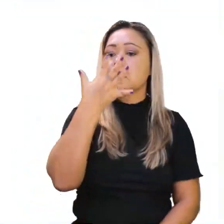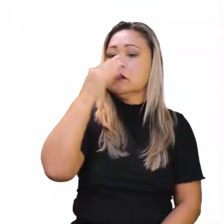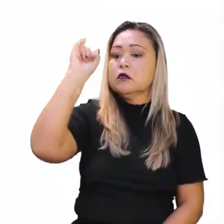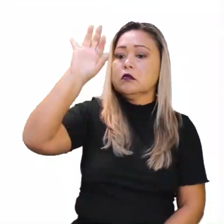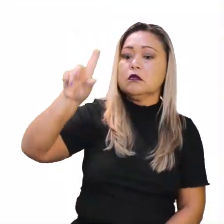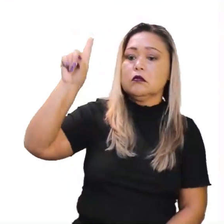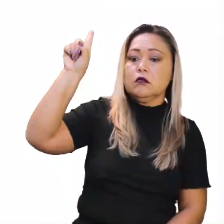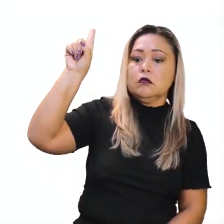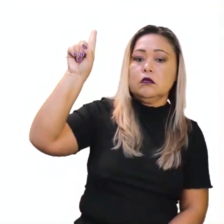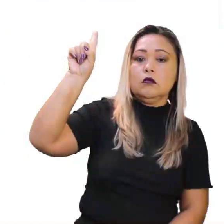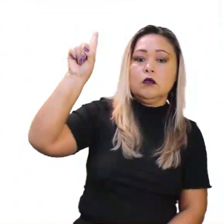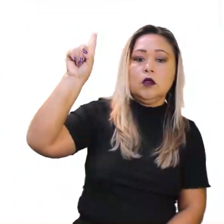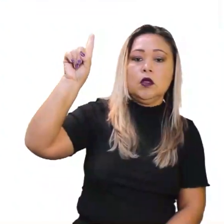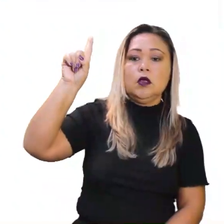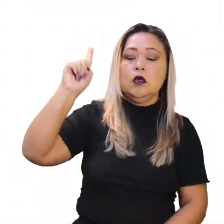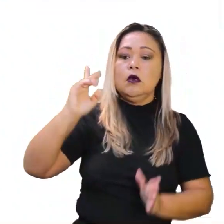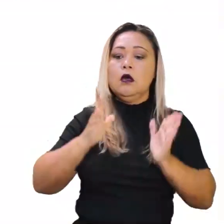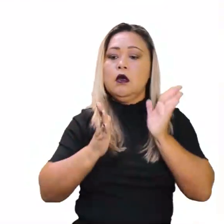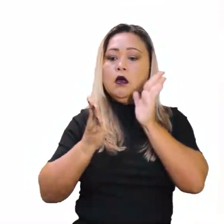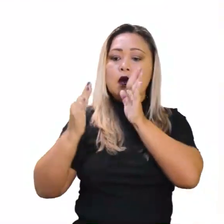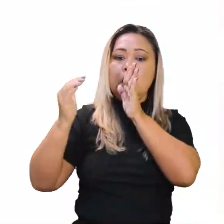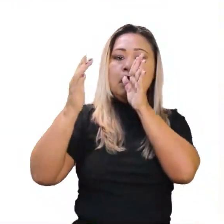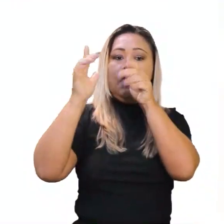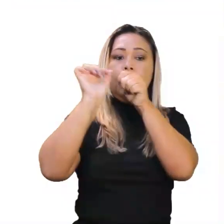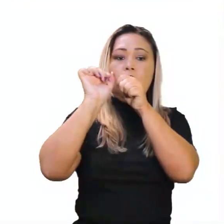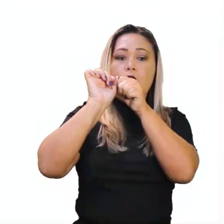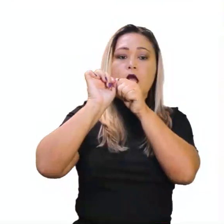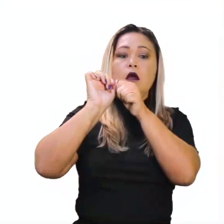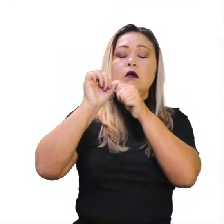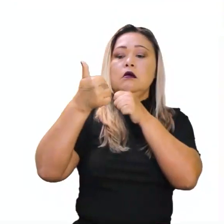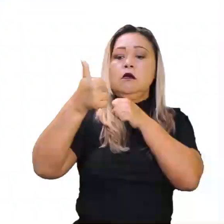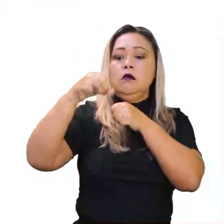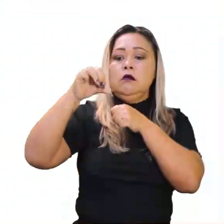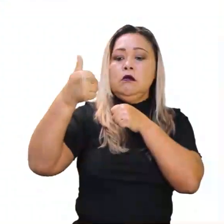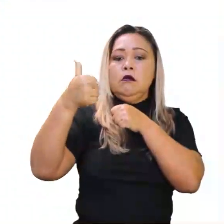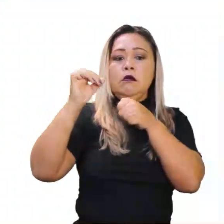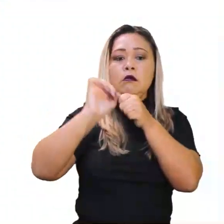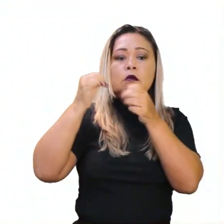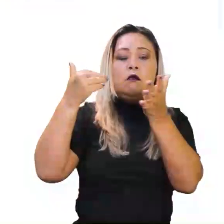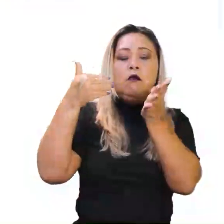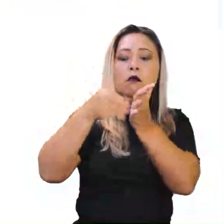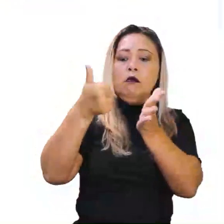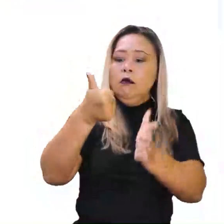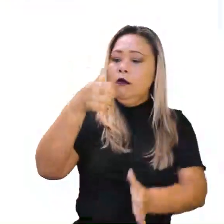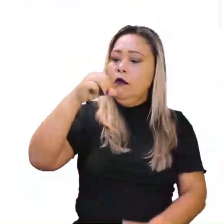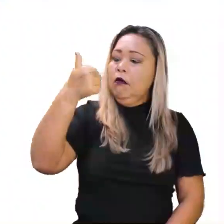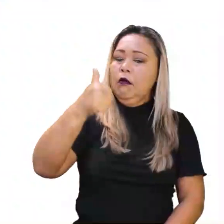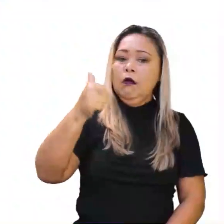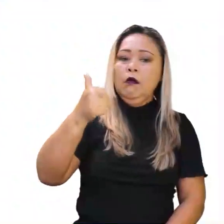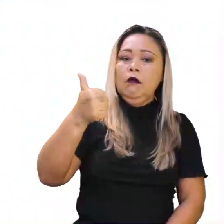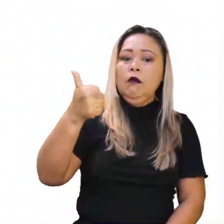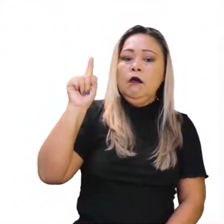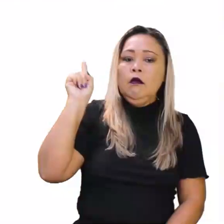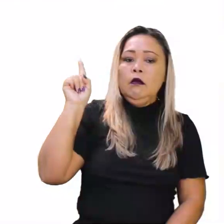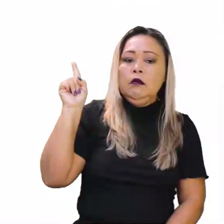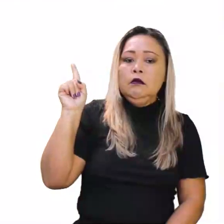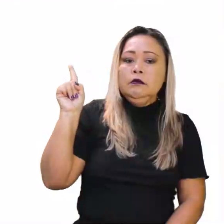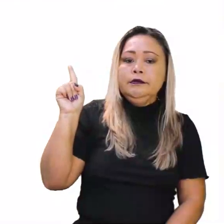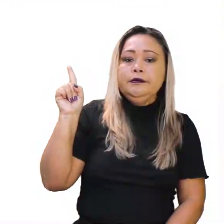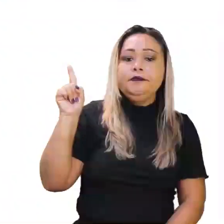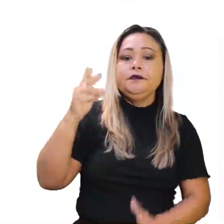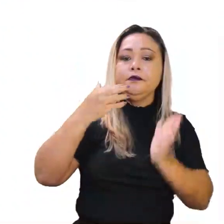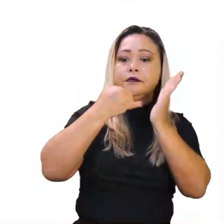Observe a imagem, a Torre Eiffel, de 1910, 1911, de Robert. Então, olhe